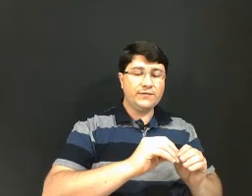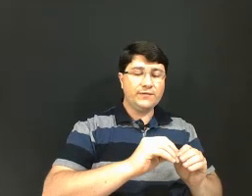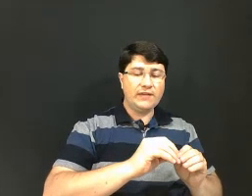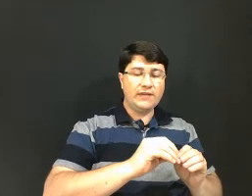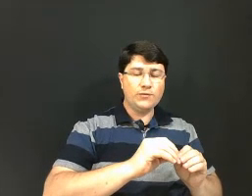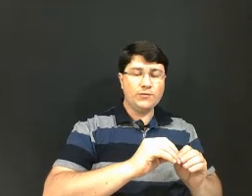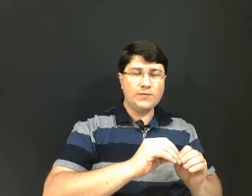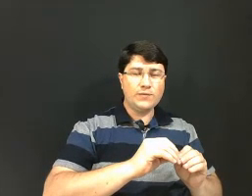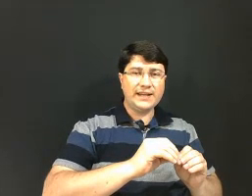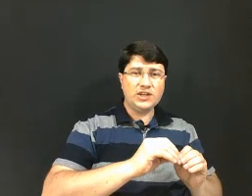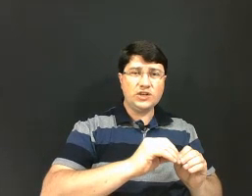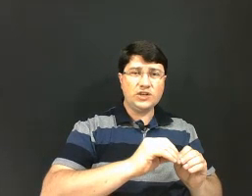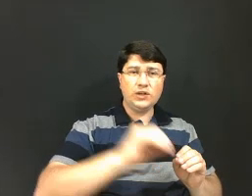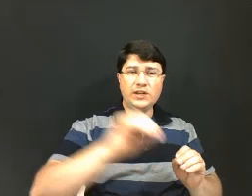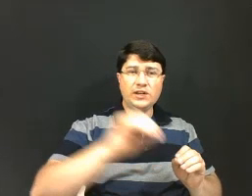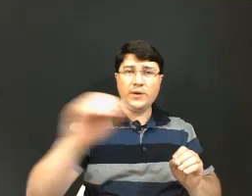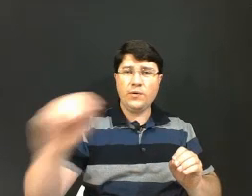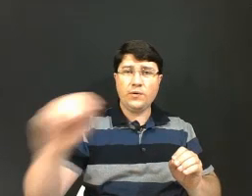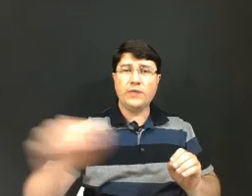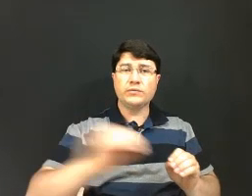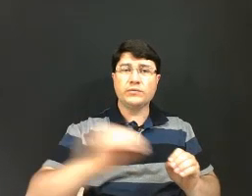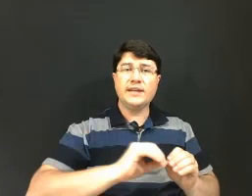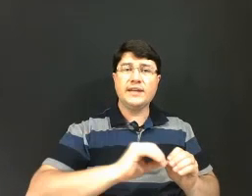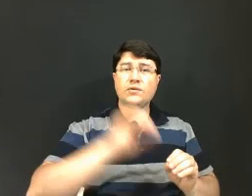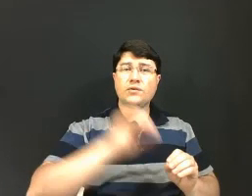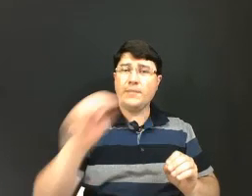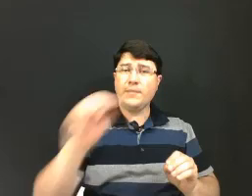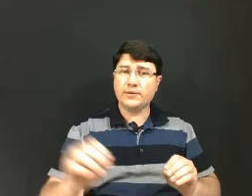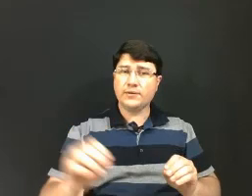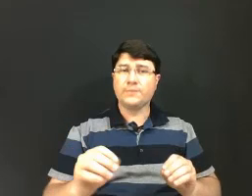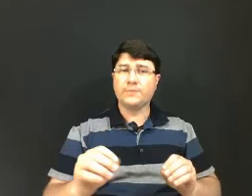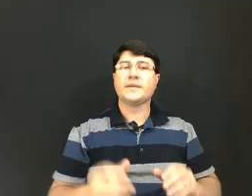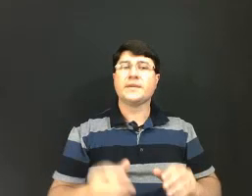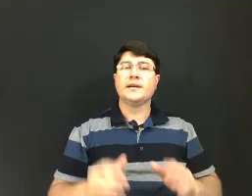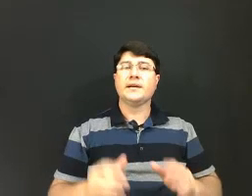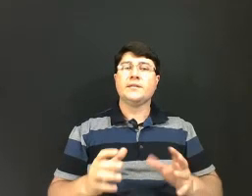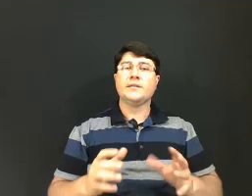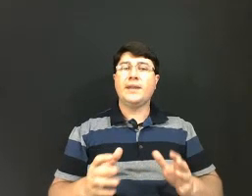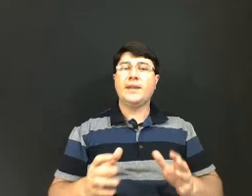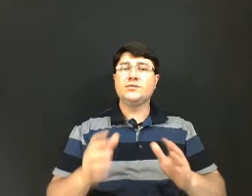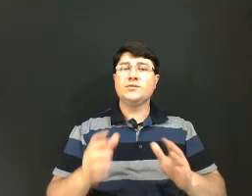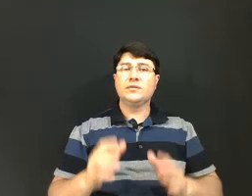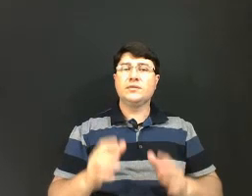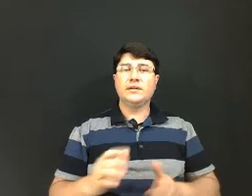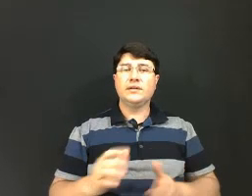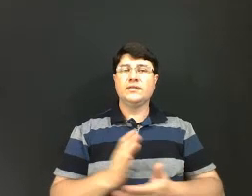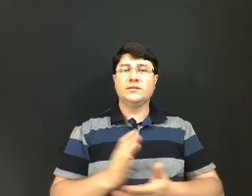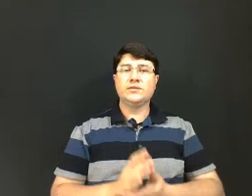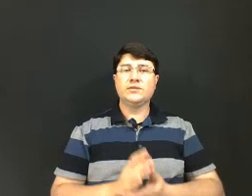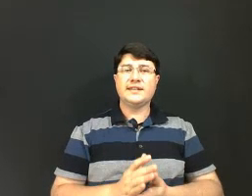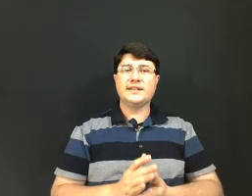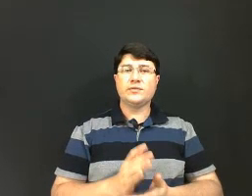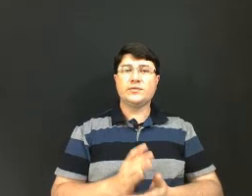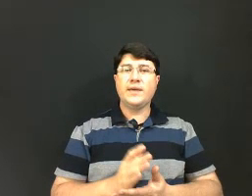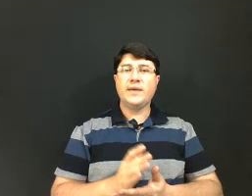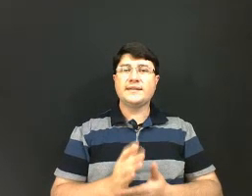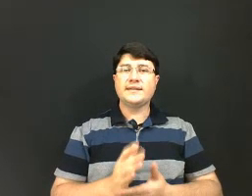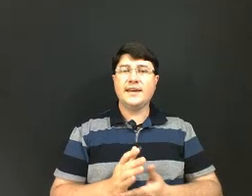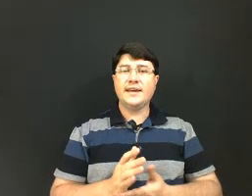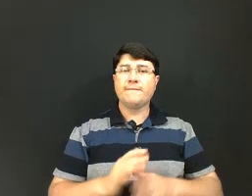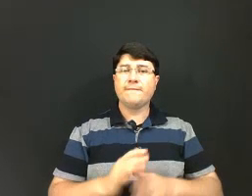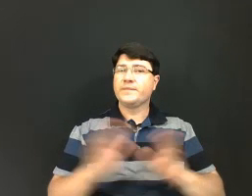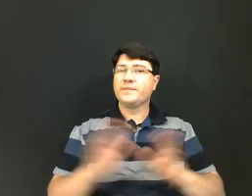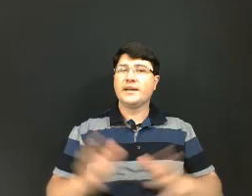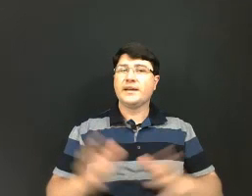Alguém teve uma trajetória que percorreu, um deslocamento. Mas nos exemplos B